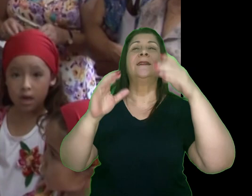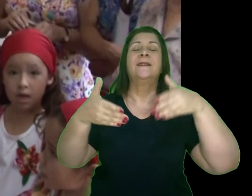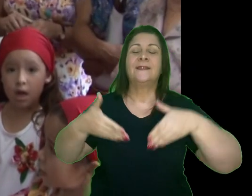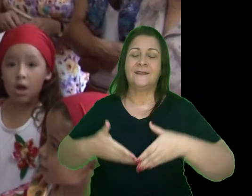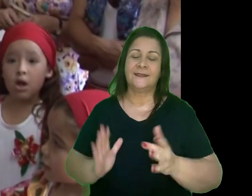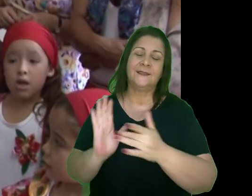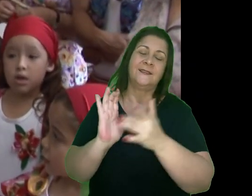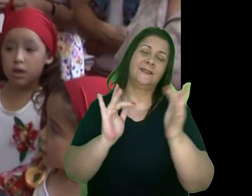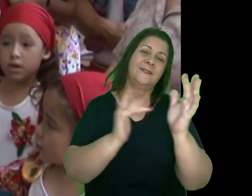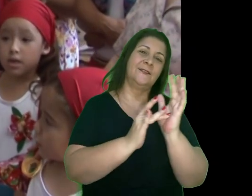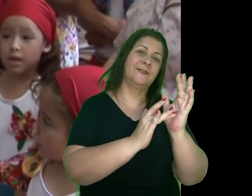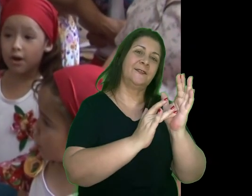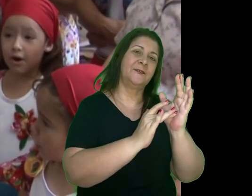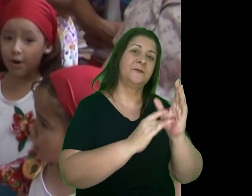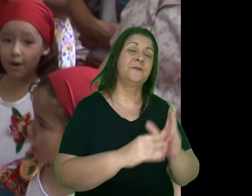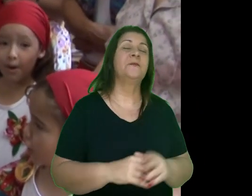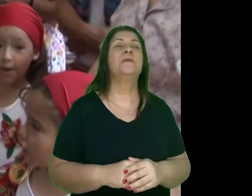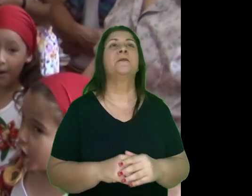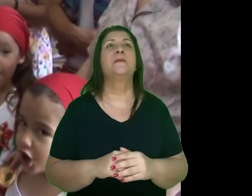de Jesus.